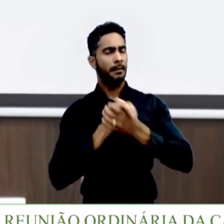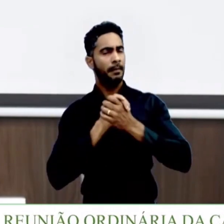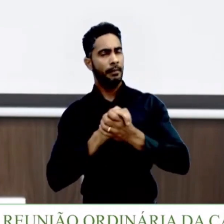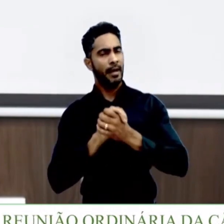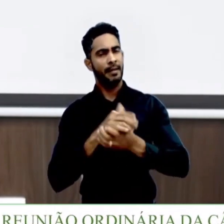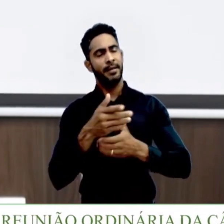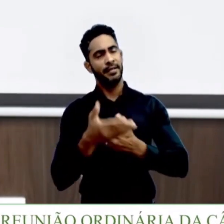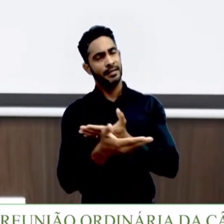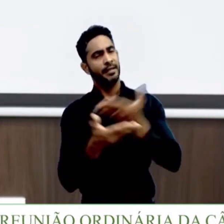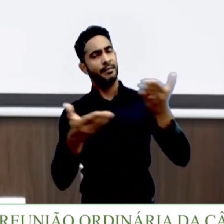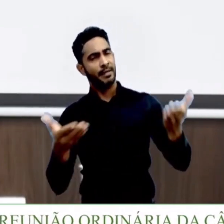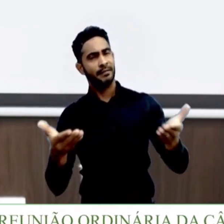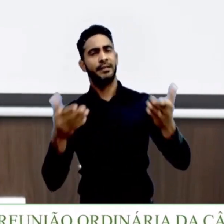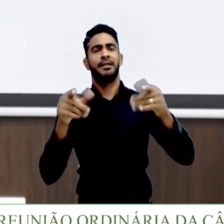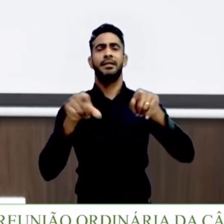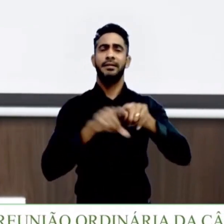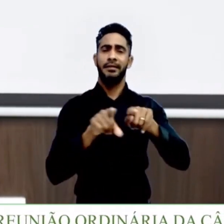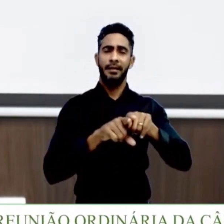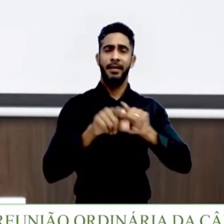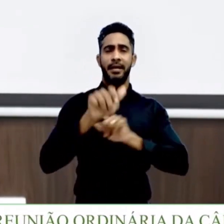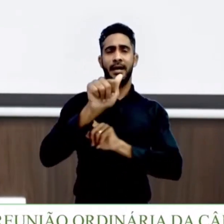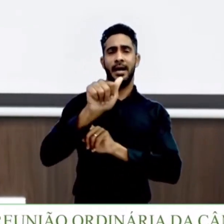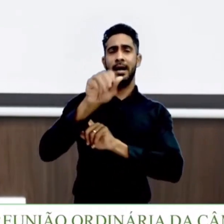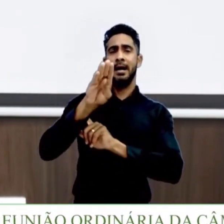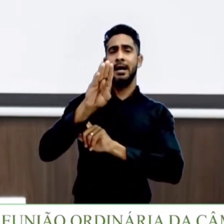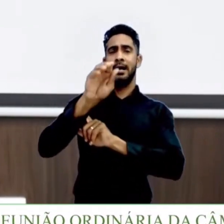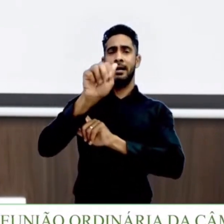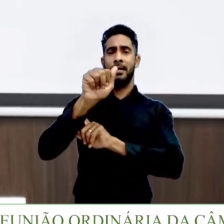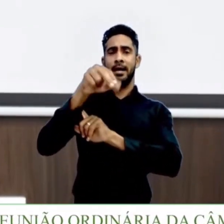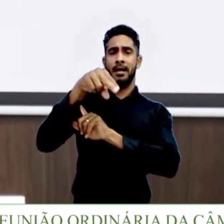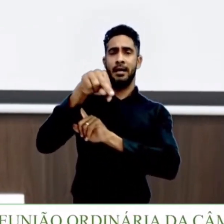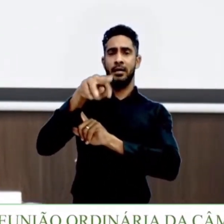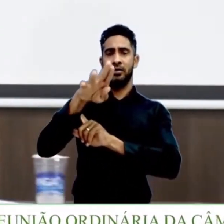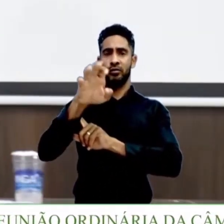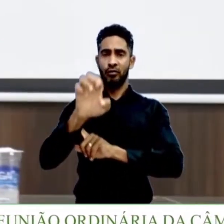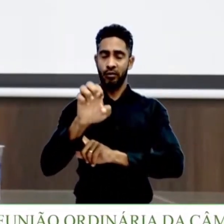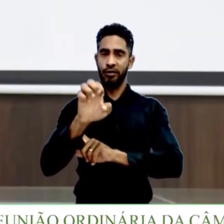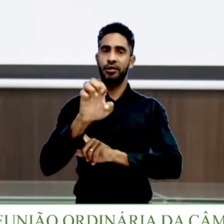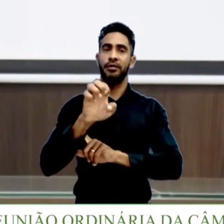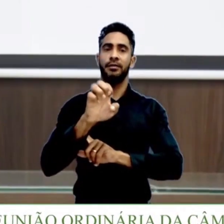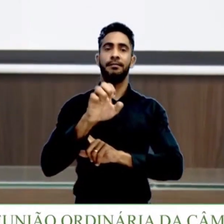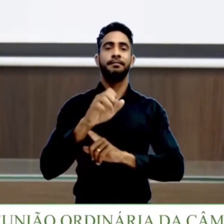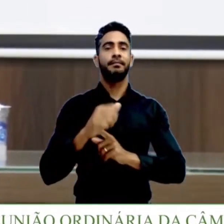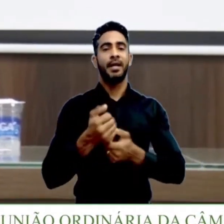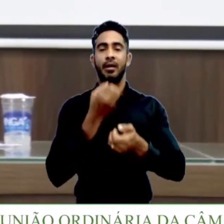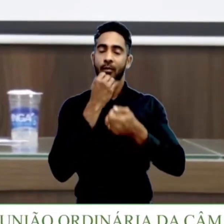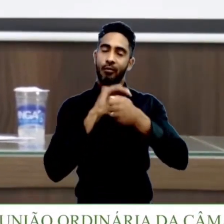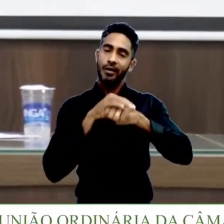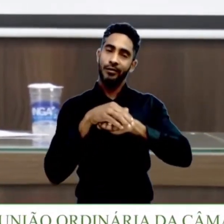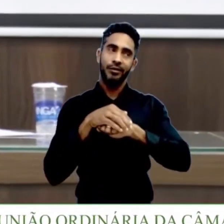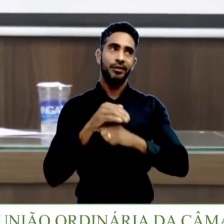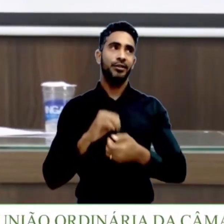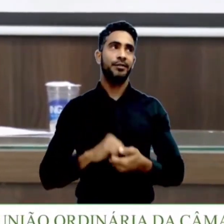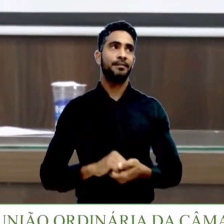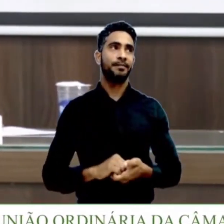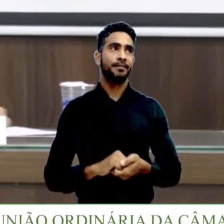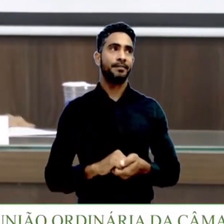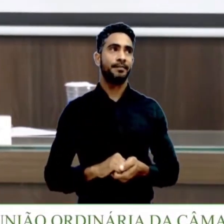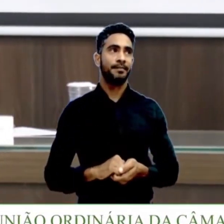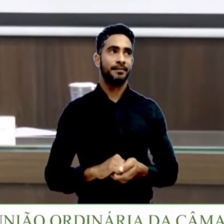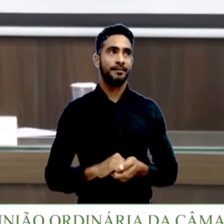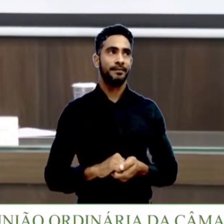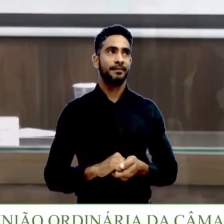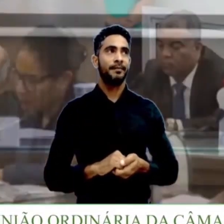para vocês, parabéns aí para a Abanorte. Essa casa está sempre à disposição, ok? Uma ótima noite. Okay.